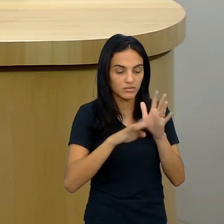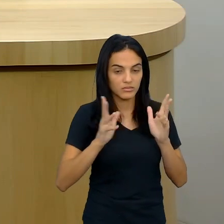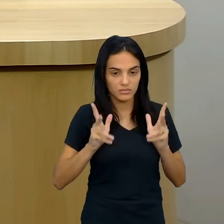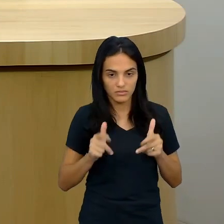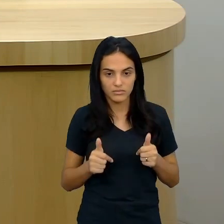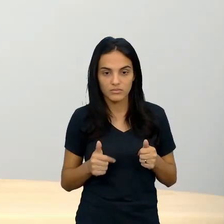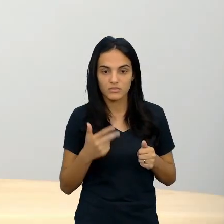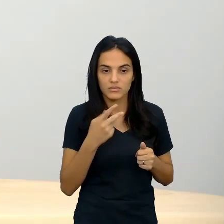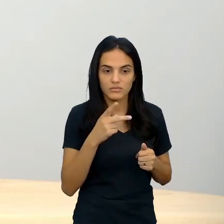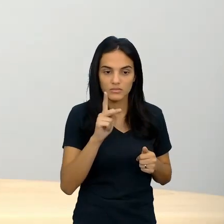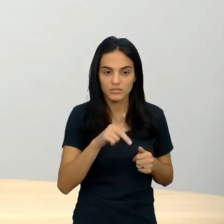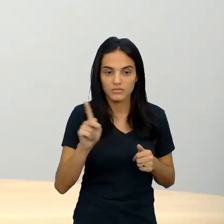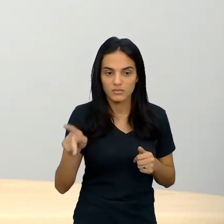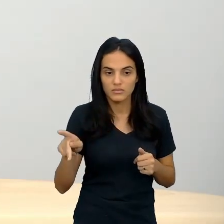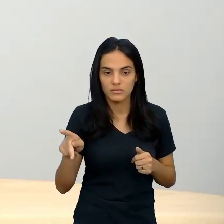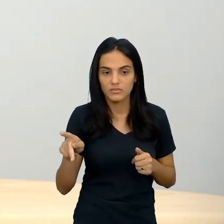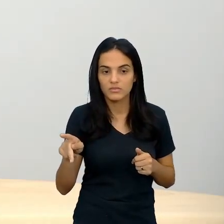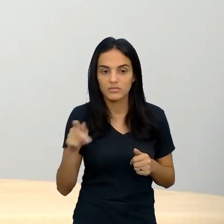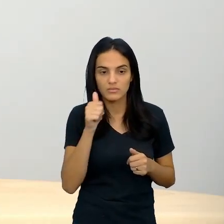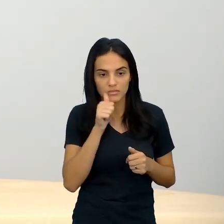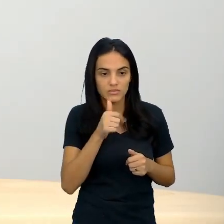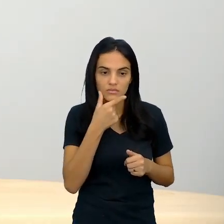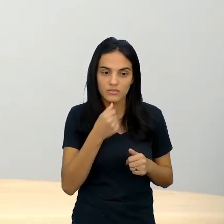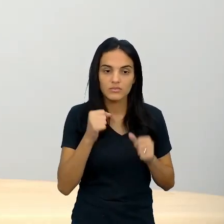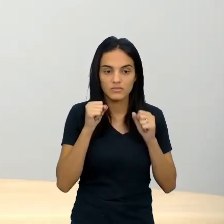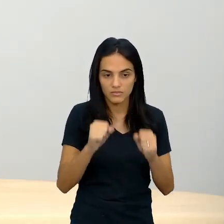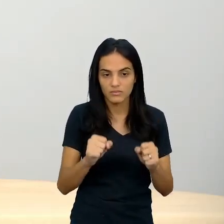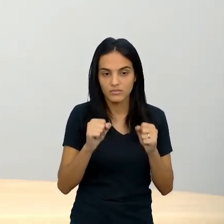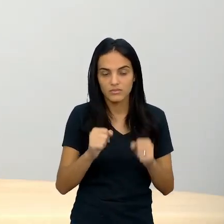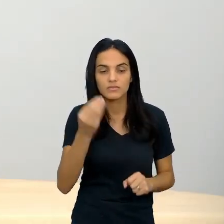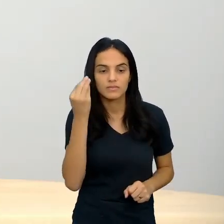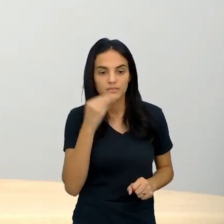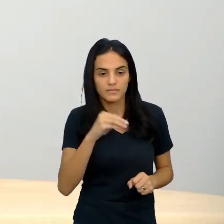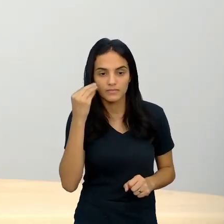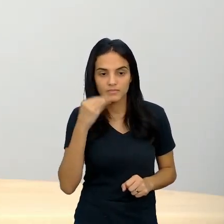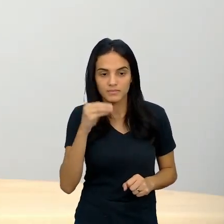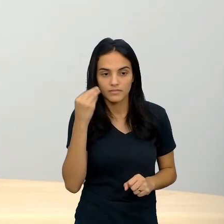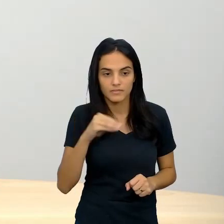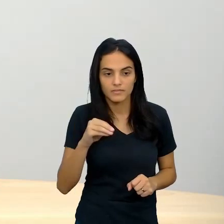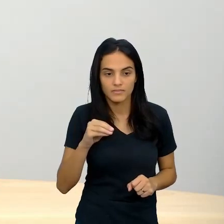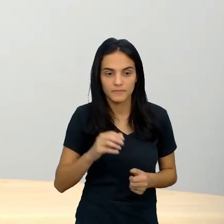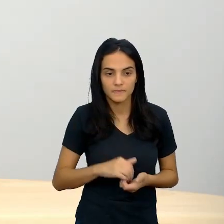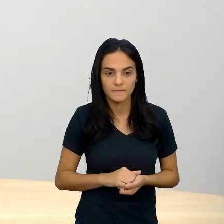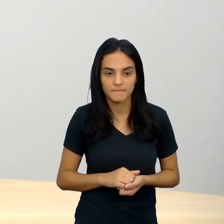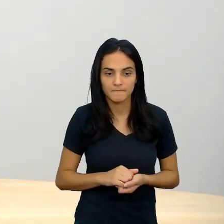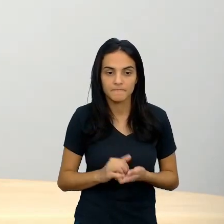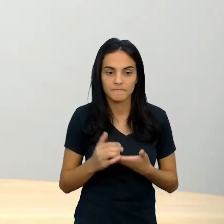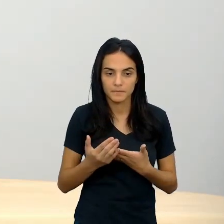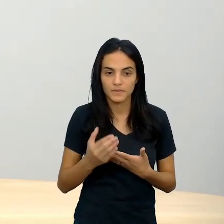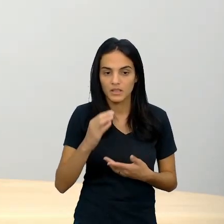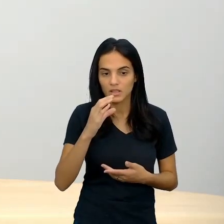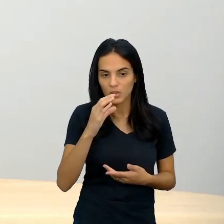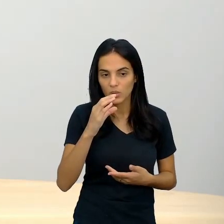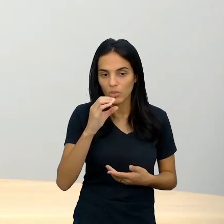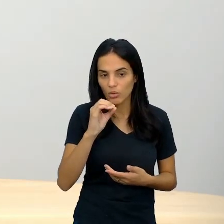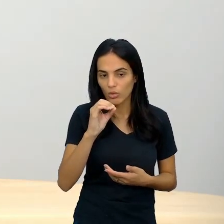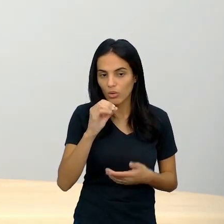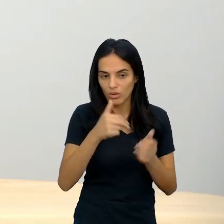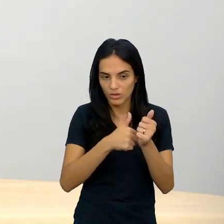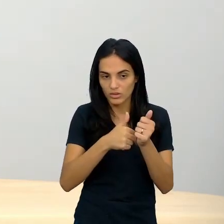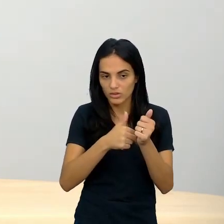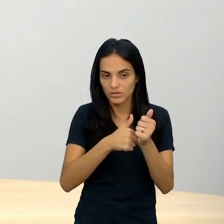falando, o professor e a professora podem aproveitar esse Código Sanitário, se